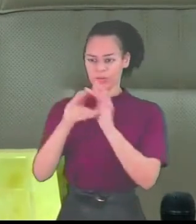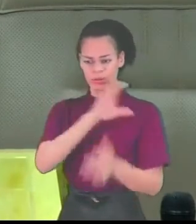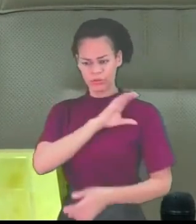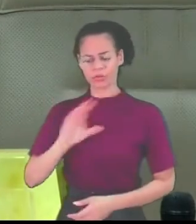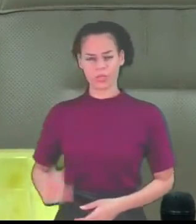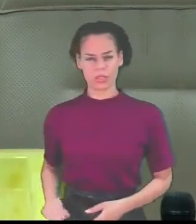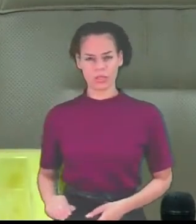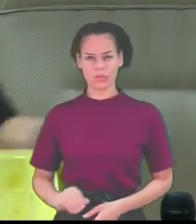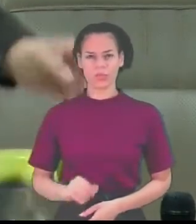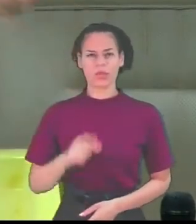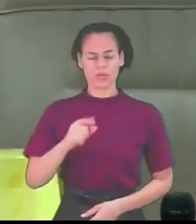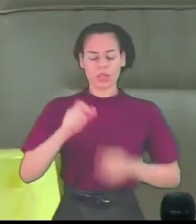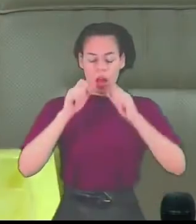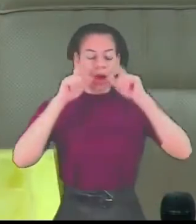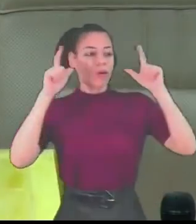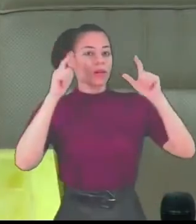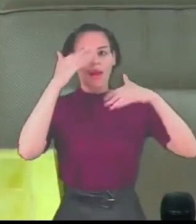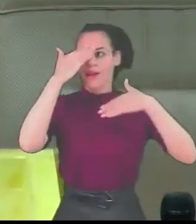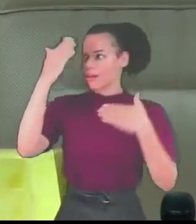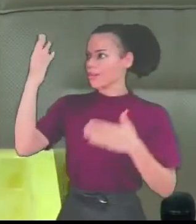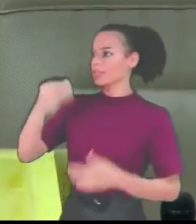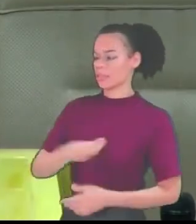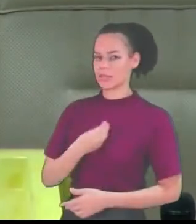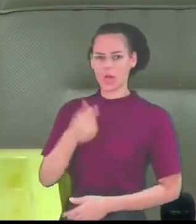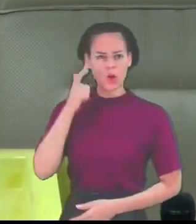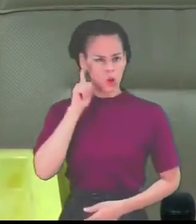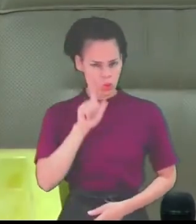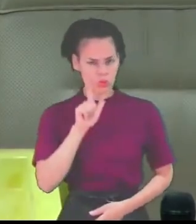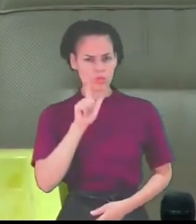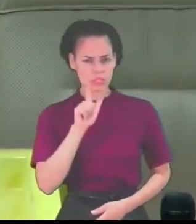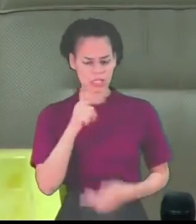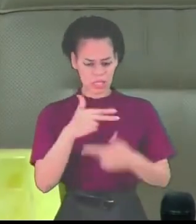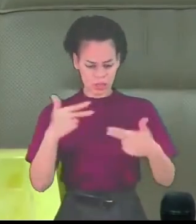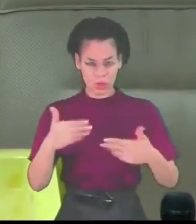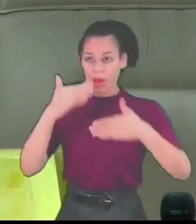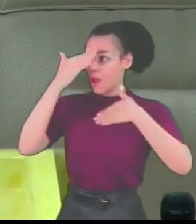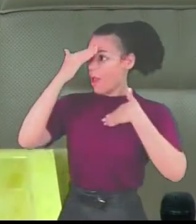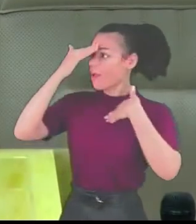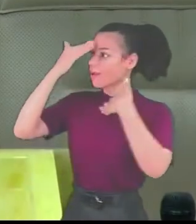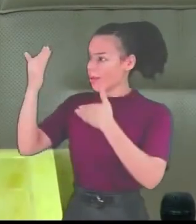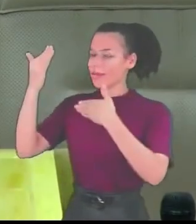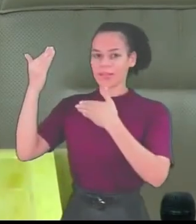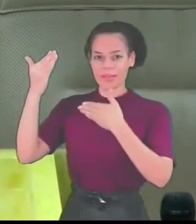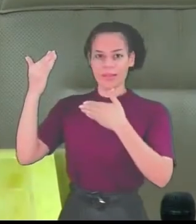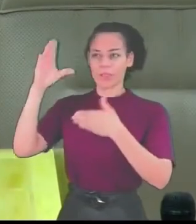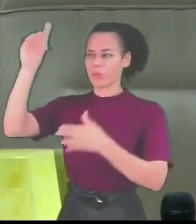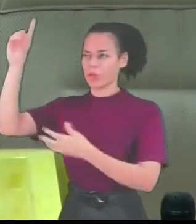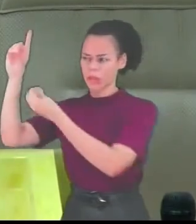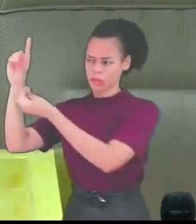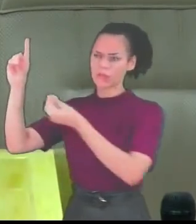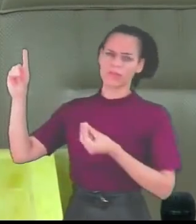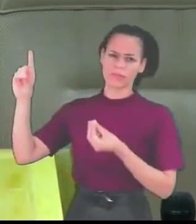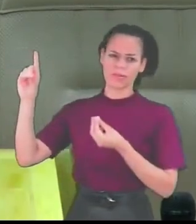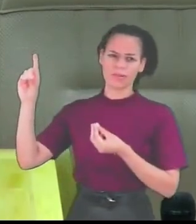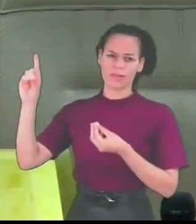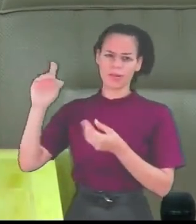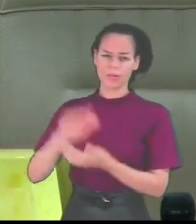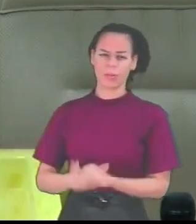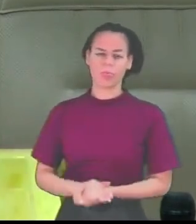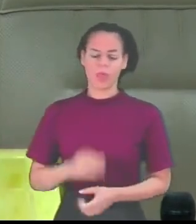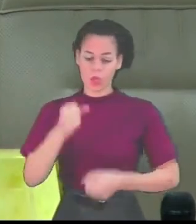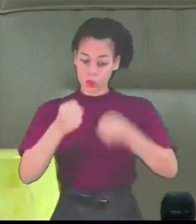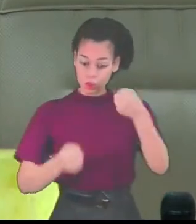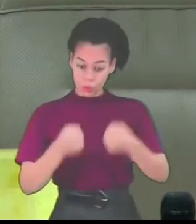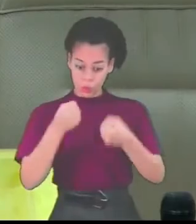pela vida quando você conseguir alguma coisa agradeça pela aquilo que você conseguiu quando você entrar no teu